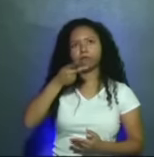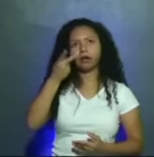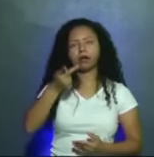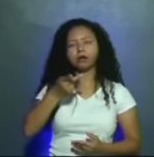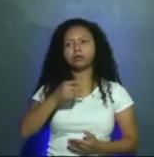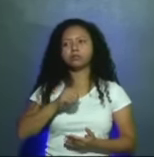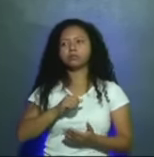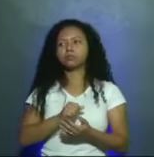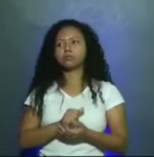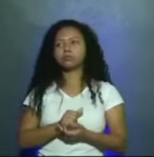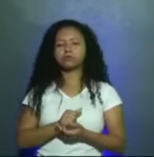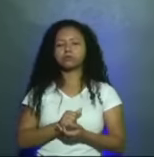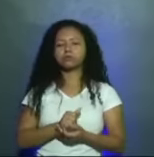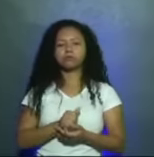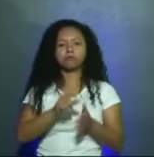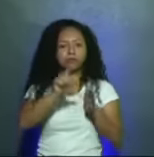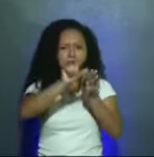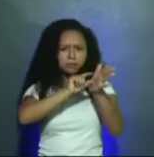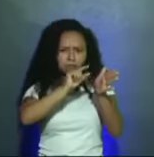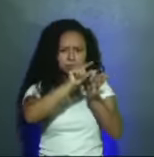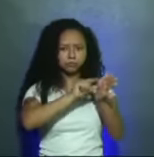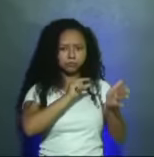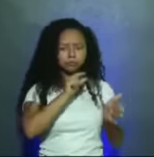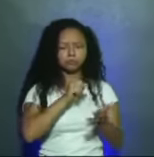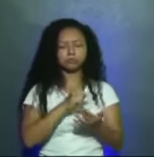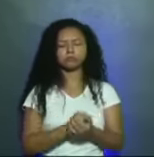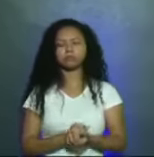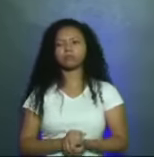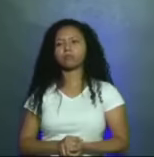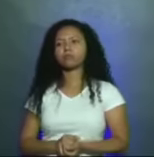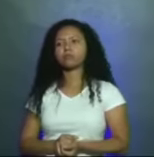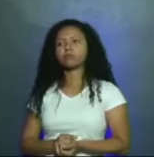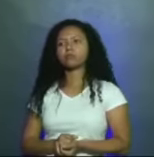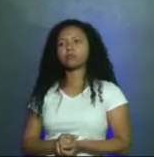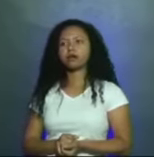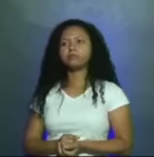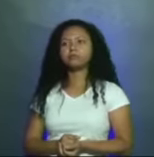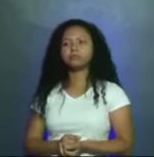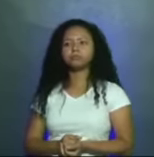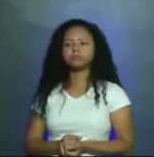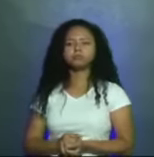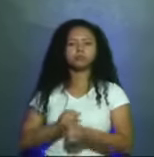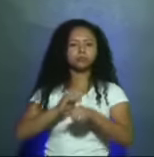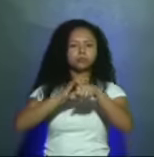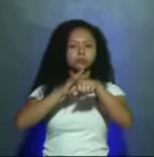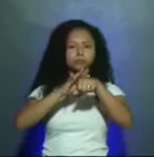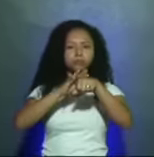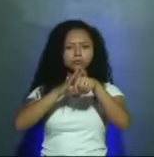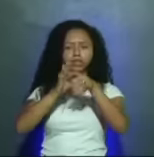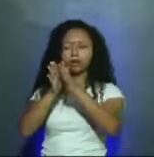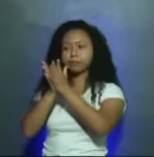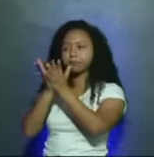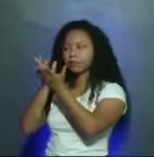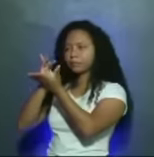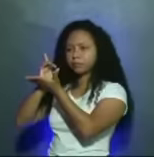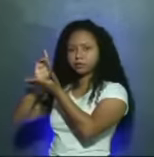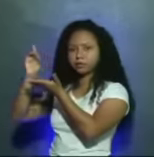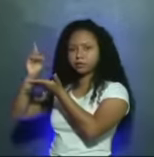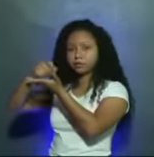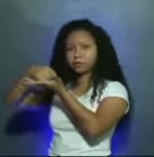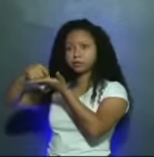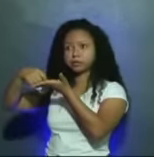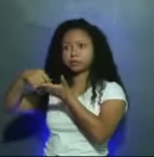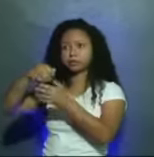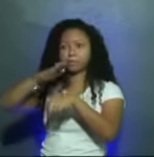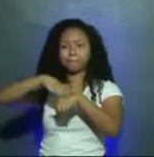coisas. Na área de doenças, a Bíblia tem mais de 100 versículos que falam que é da vontade de